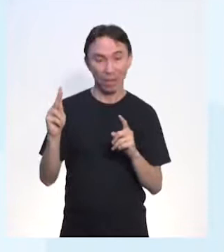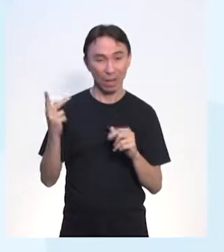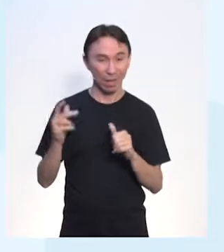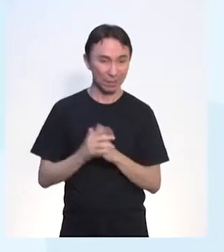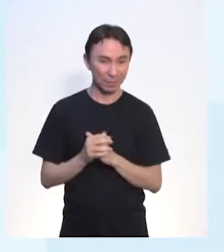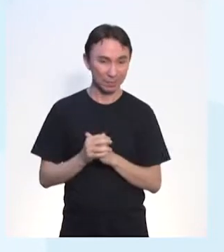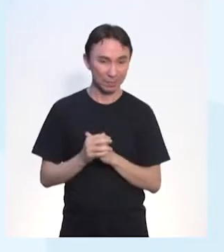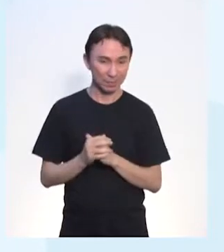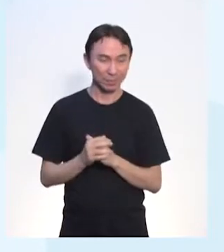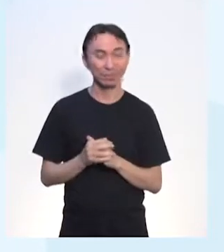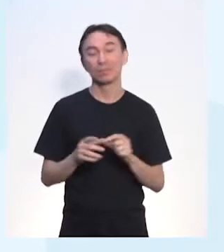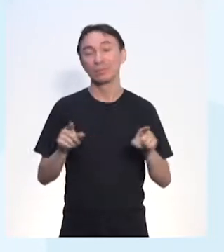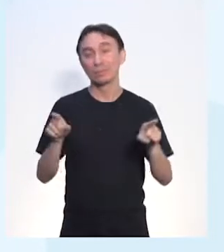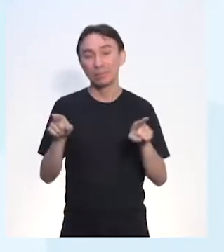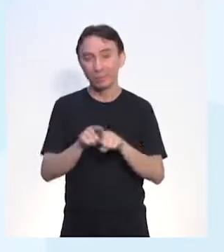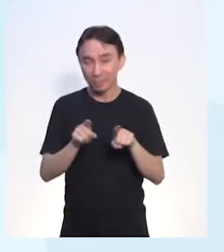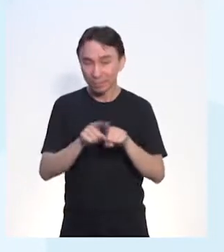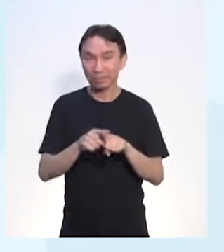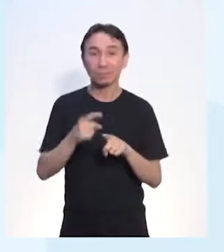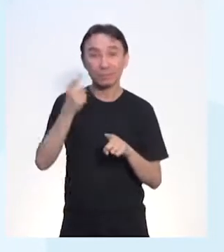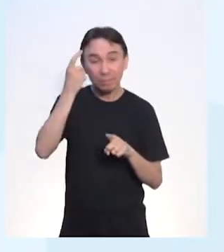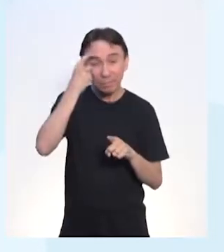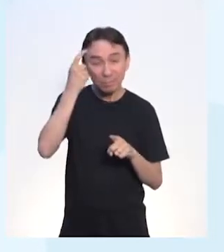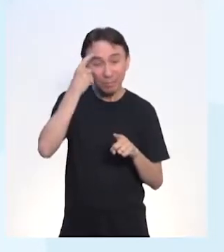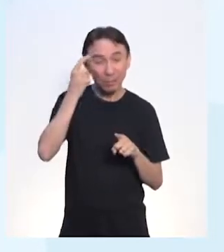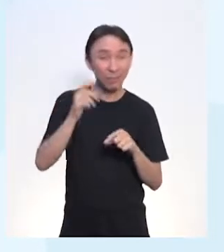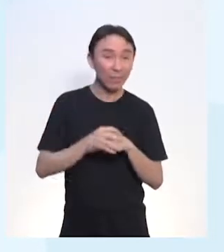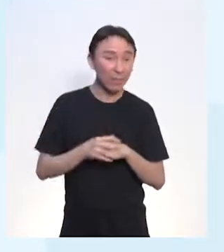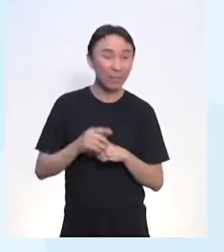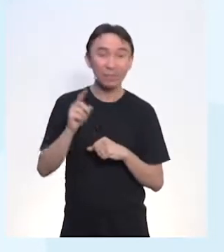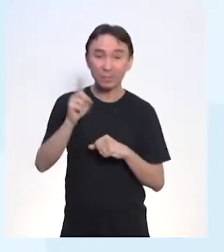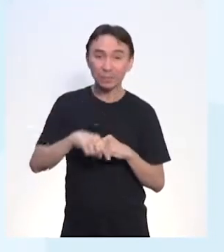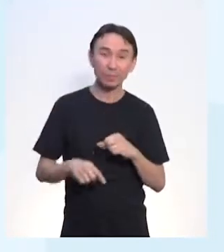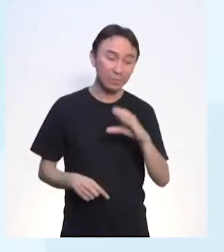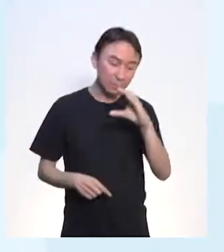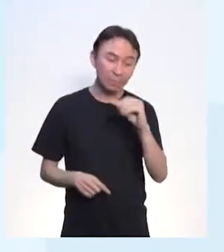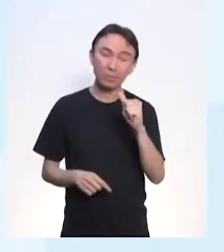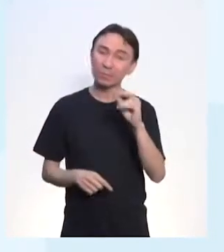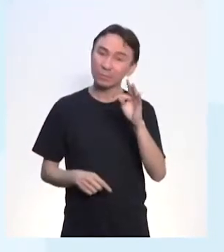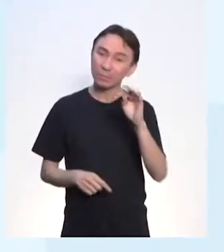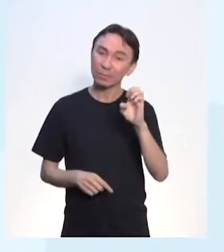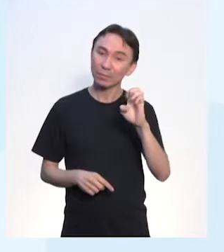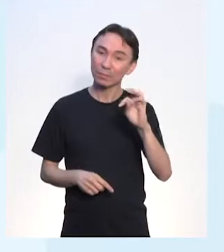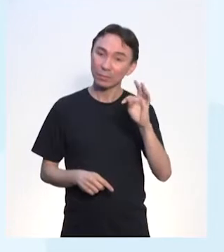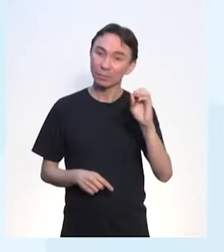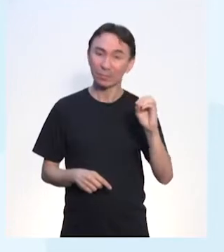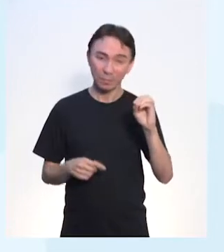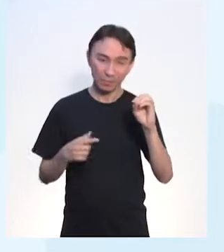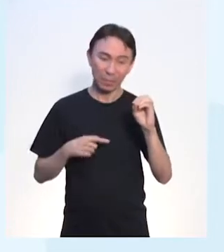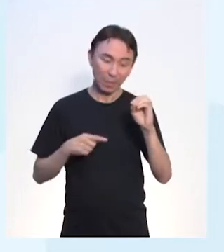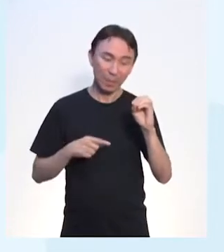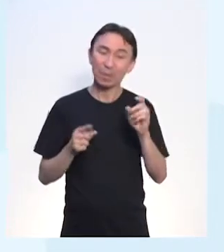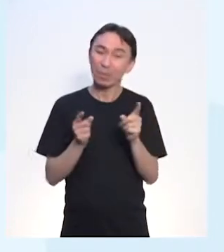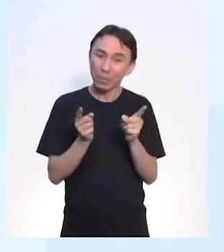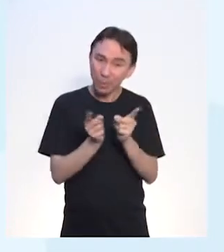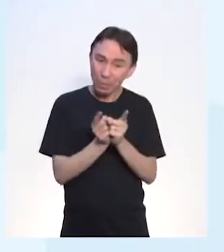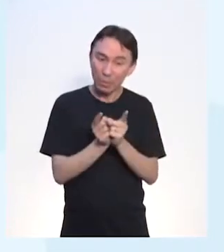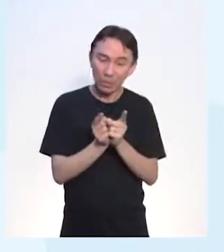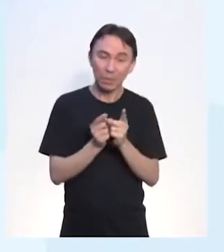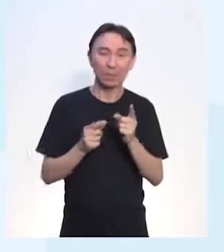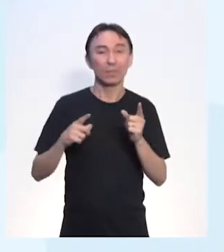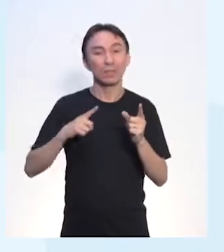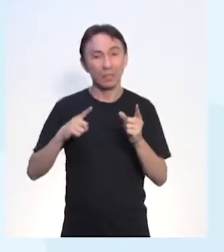E também vou pensar no cateto menor. Então, eu tenho o cateto C no